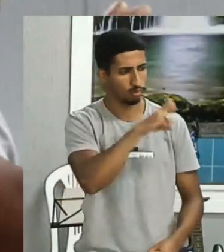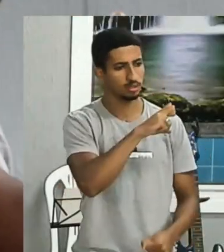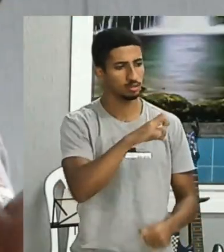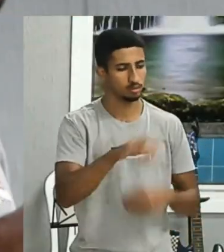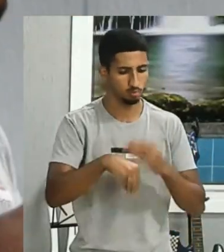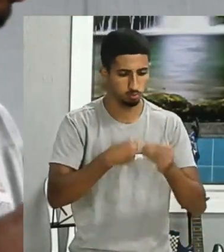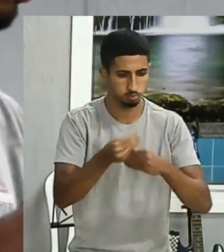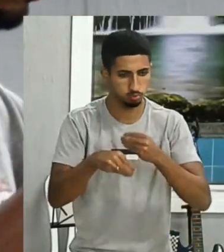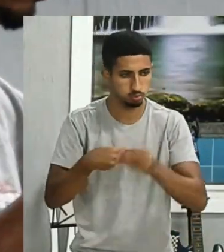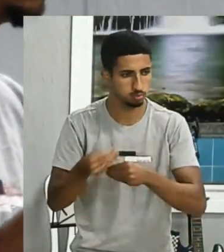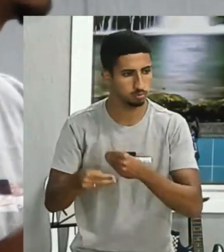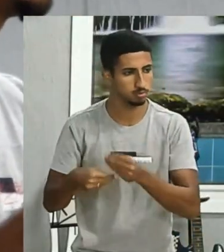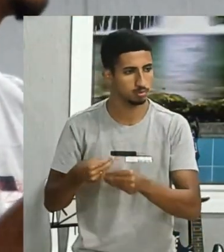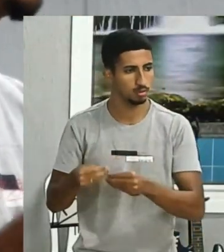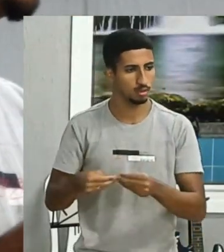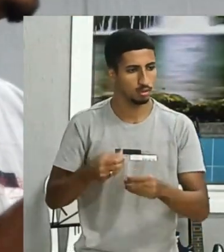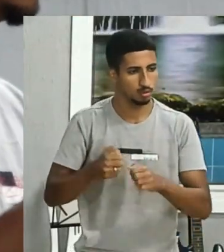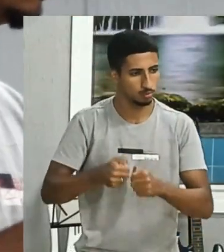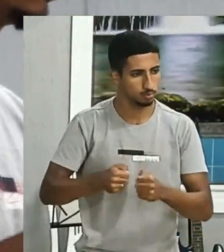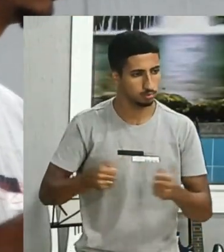cobre.